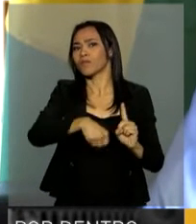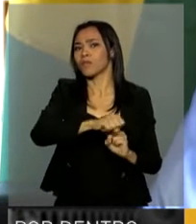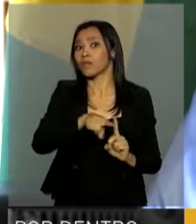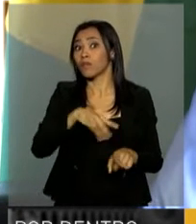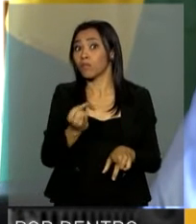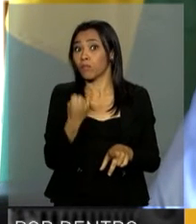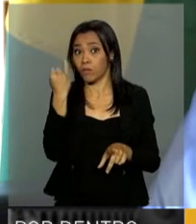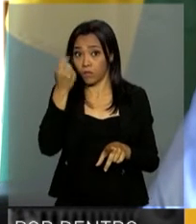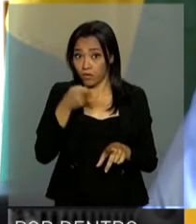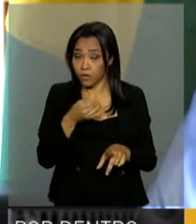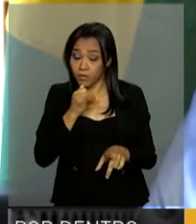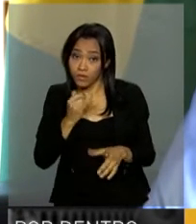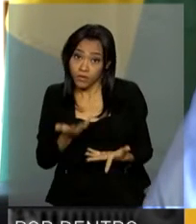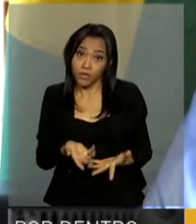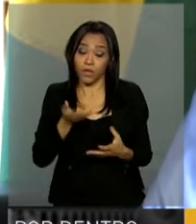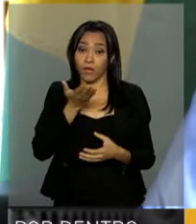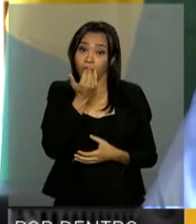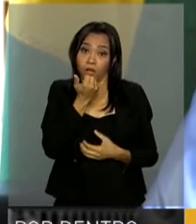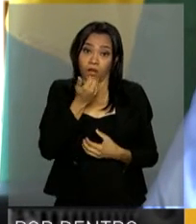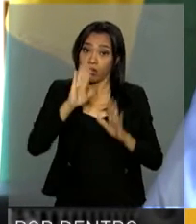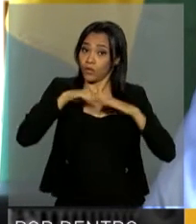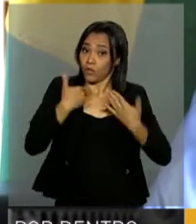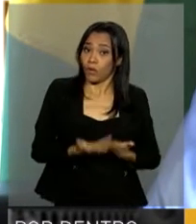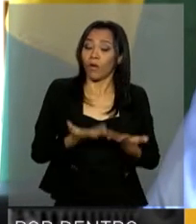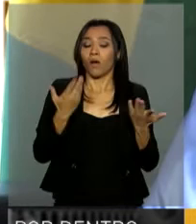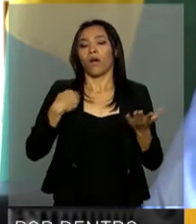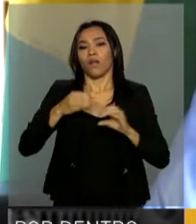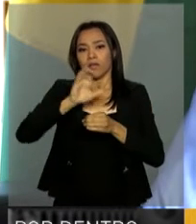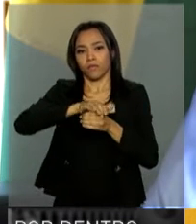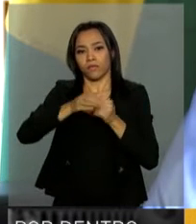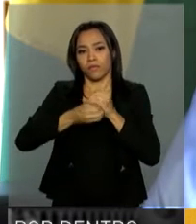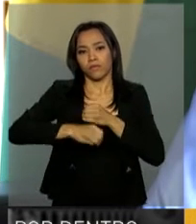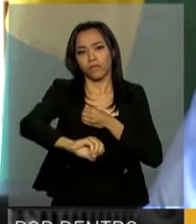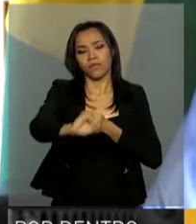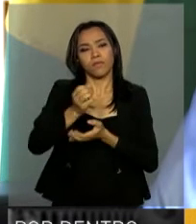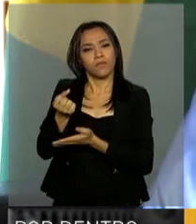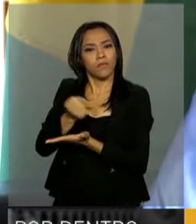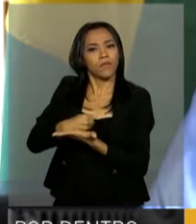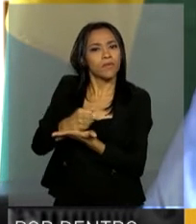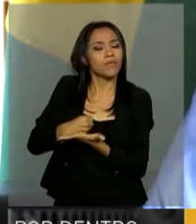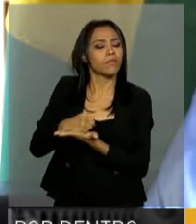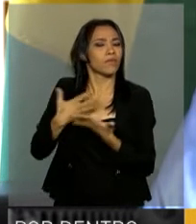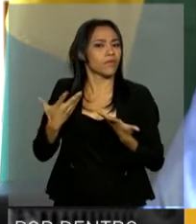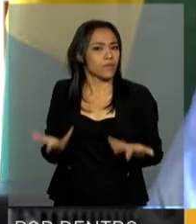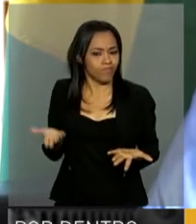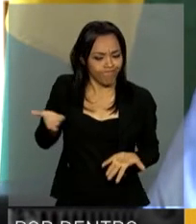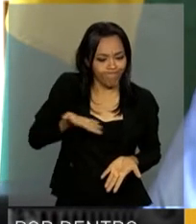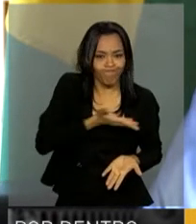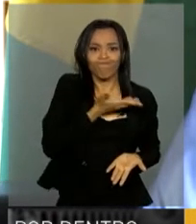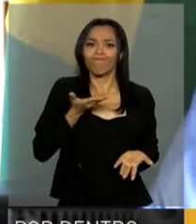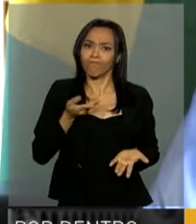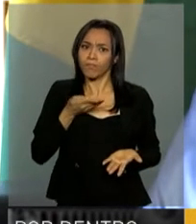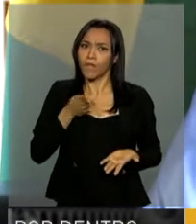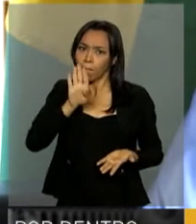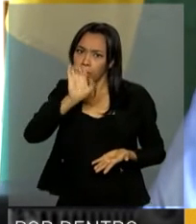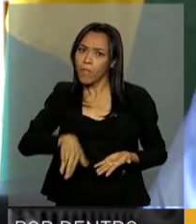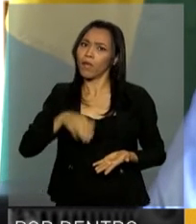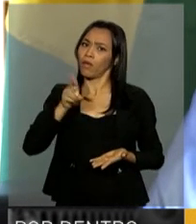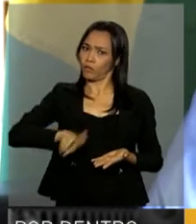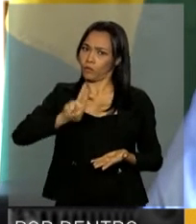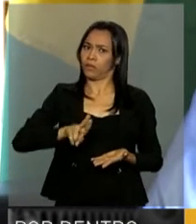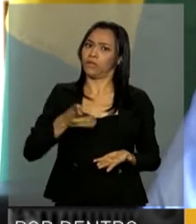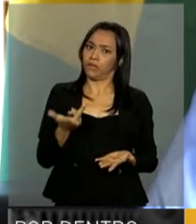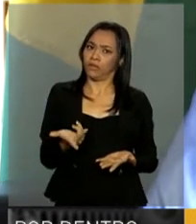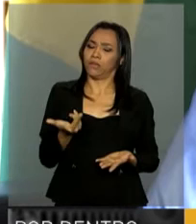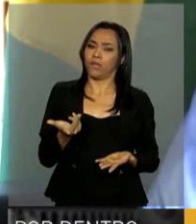relevantes, como merenda escolar, saneamento, medicamento. E se está bem sendo bem feito o